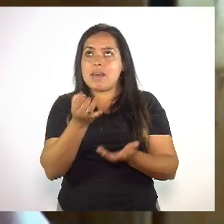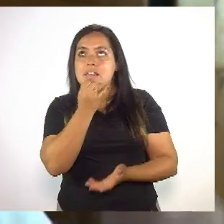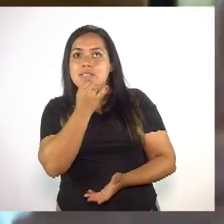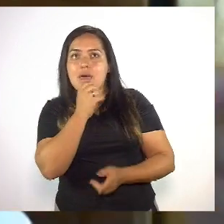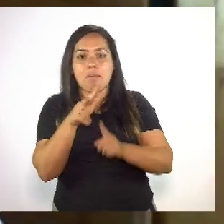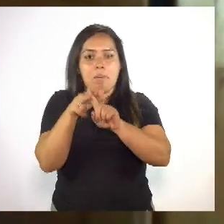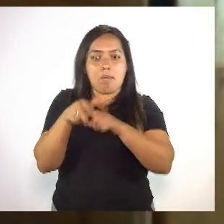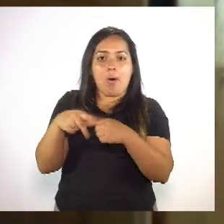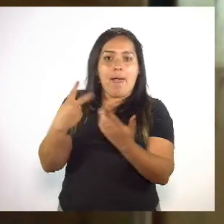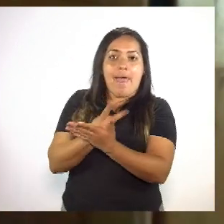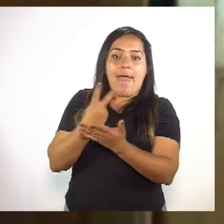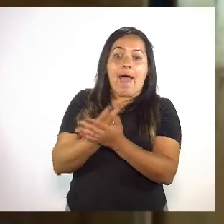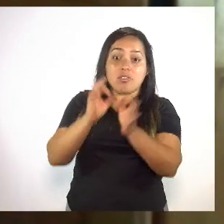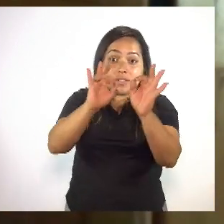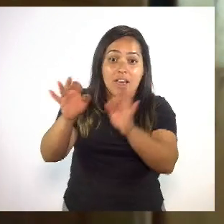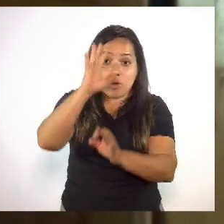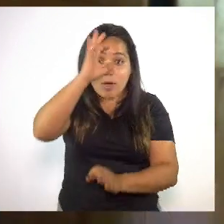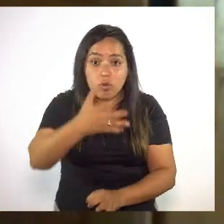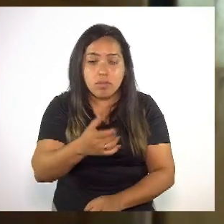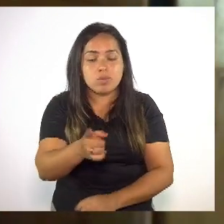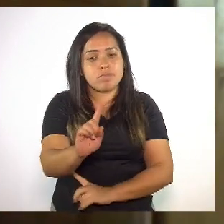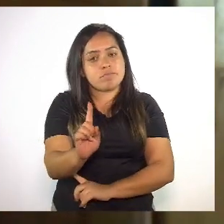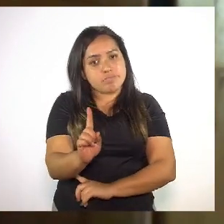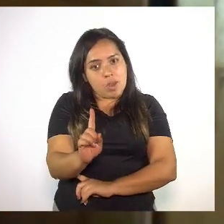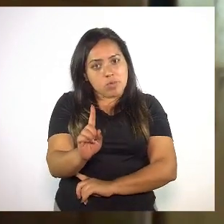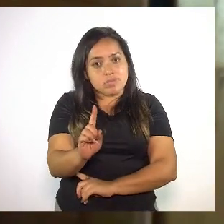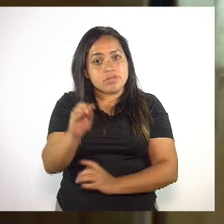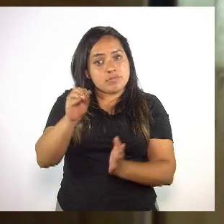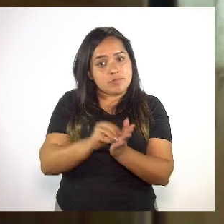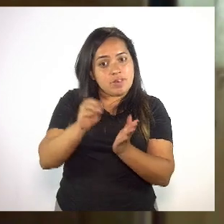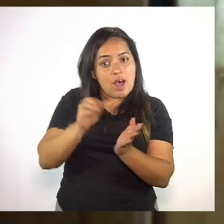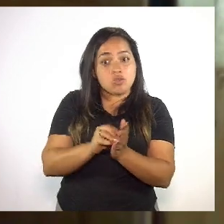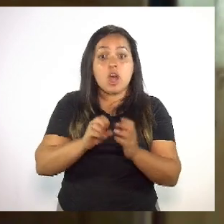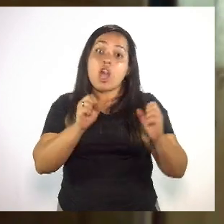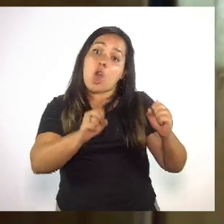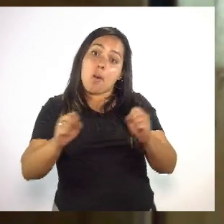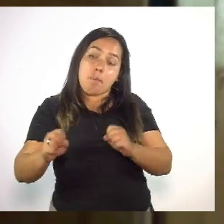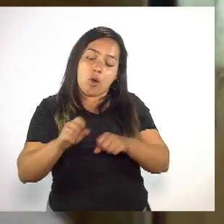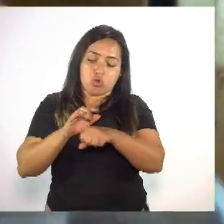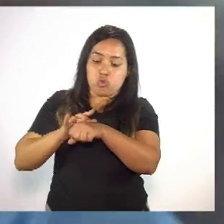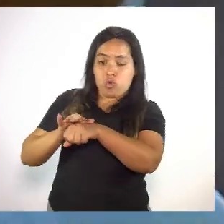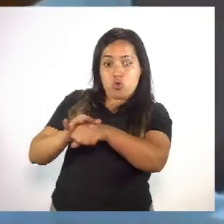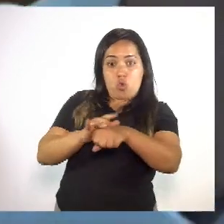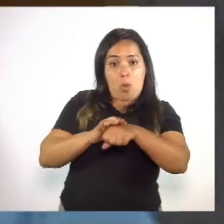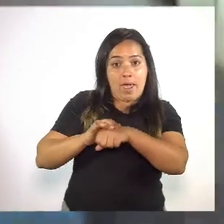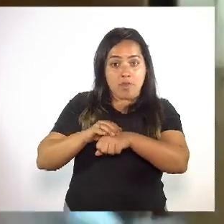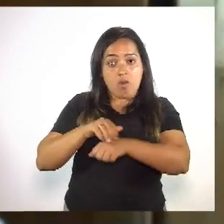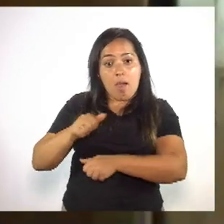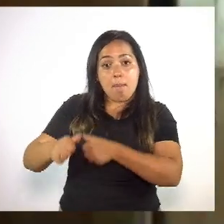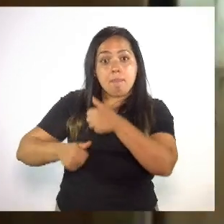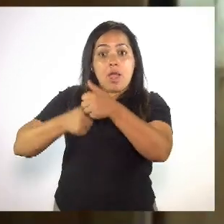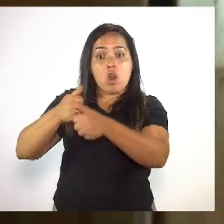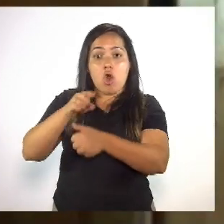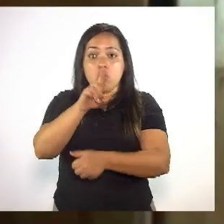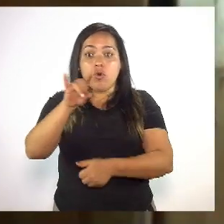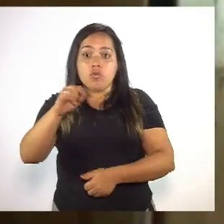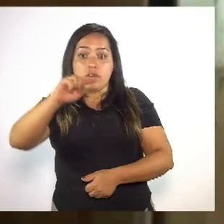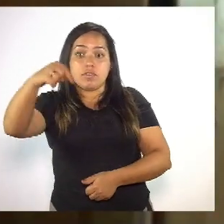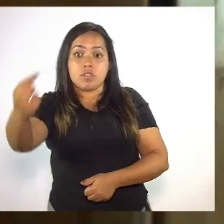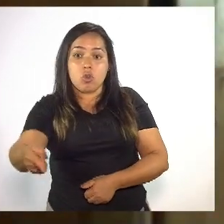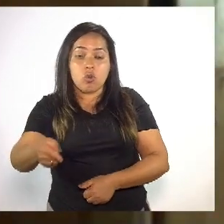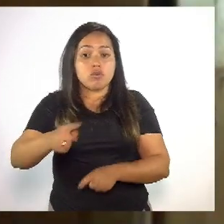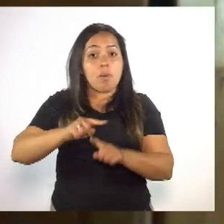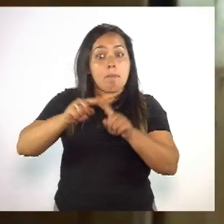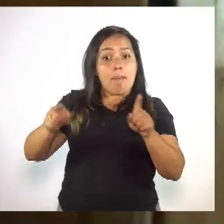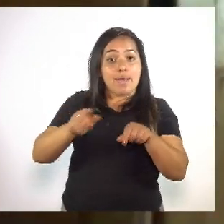quer dizer que resolveu. Eu posso estar doente um dia e ter melhorado no dia seguinte, mas se a doença